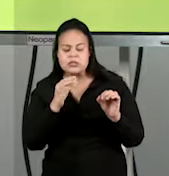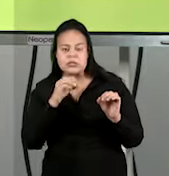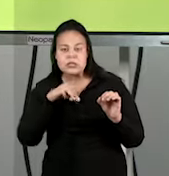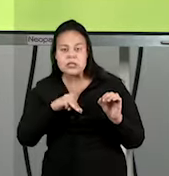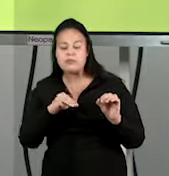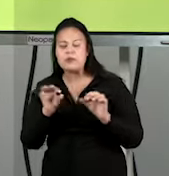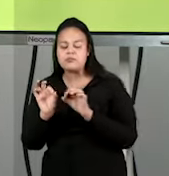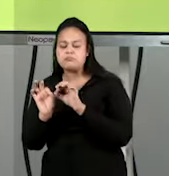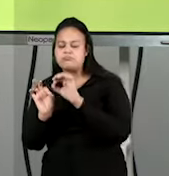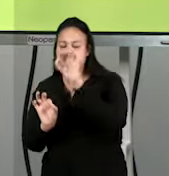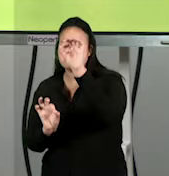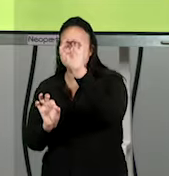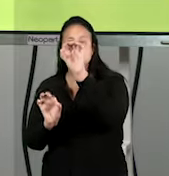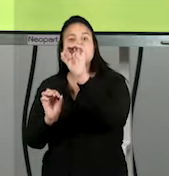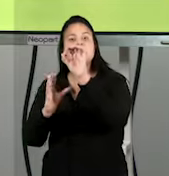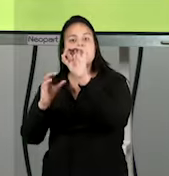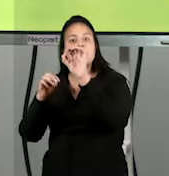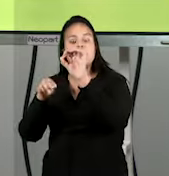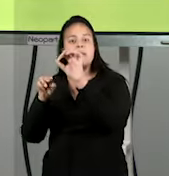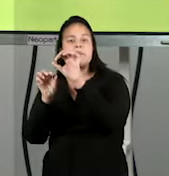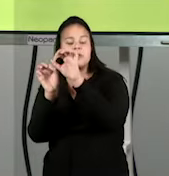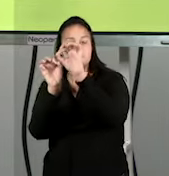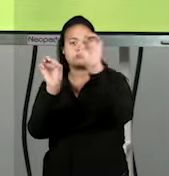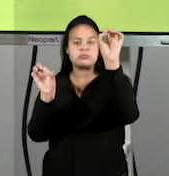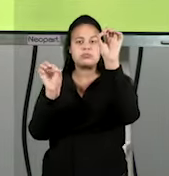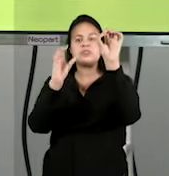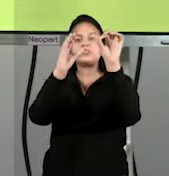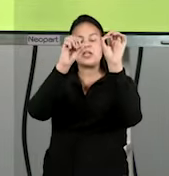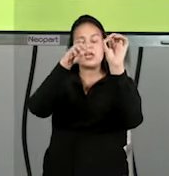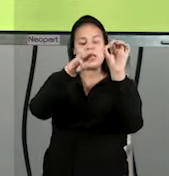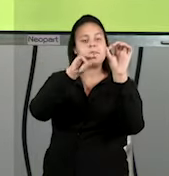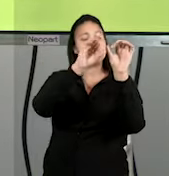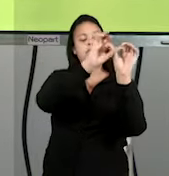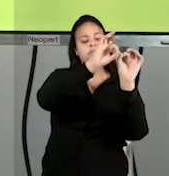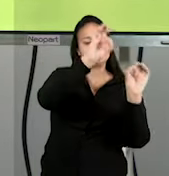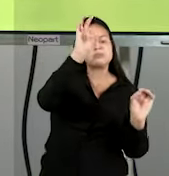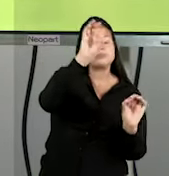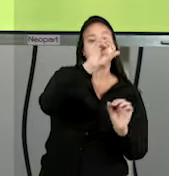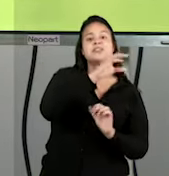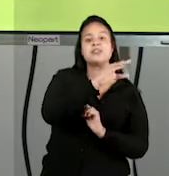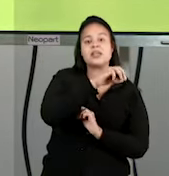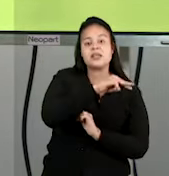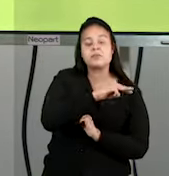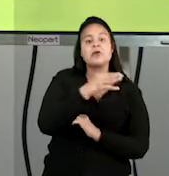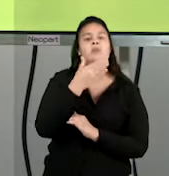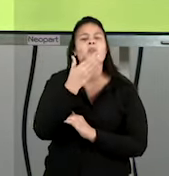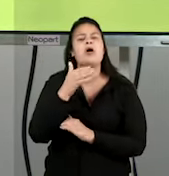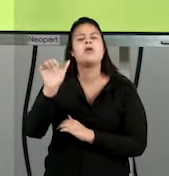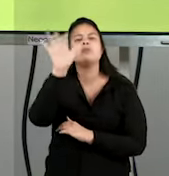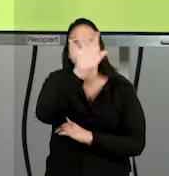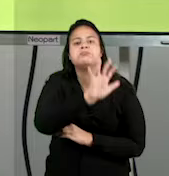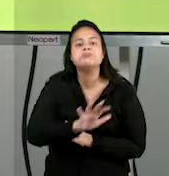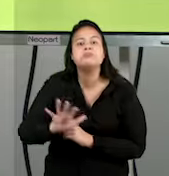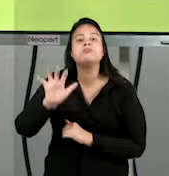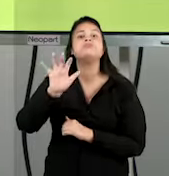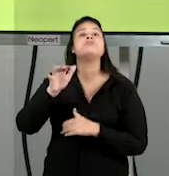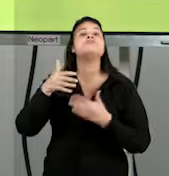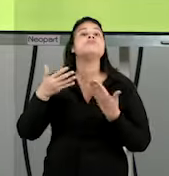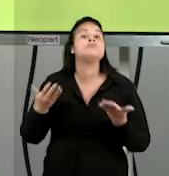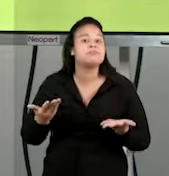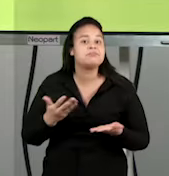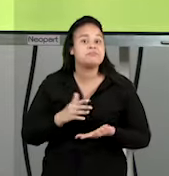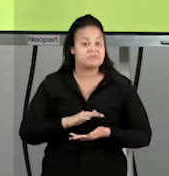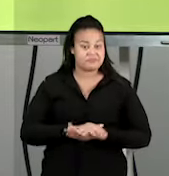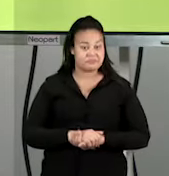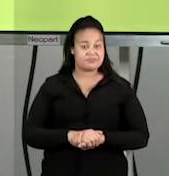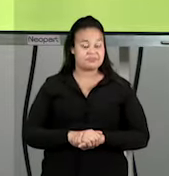lado, qual que seria o perímetro desse polígono? Ele